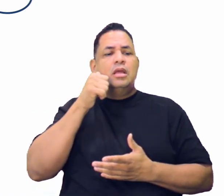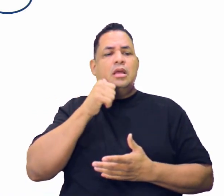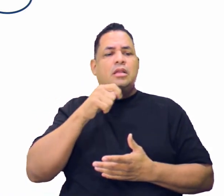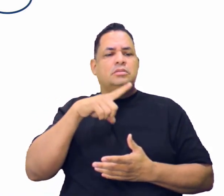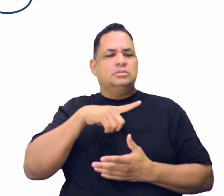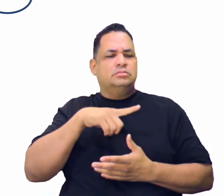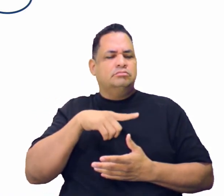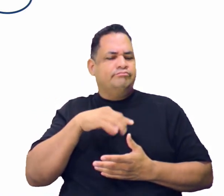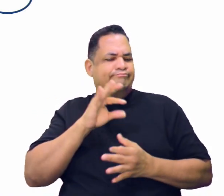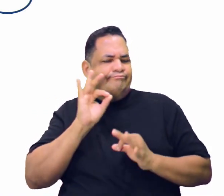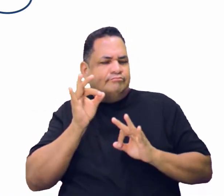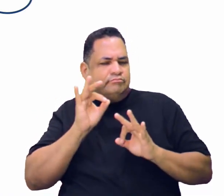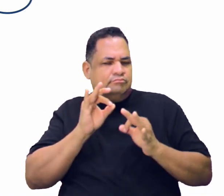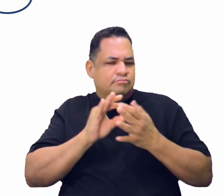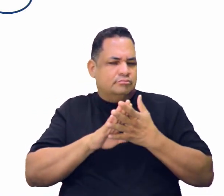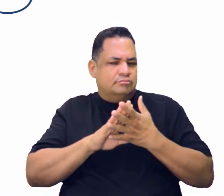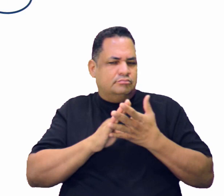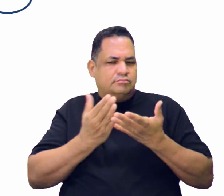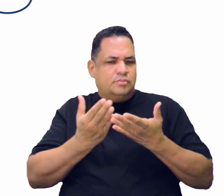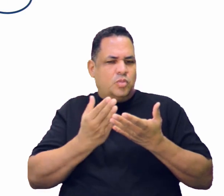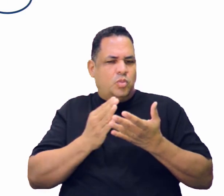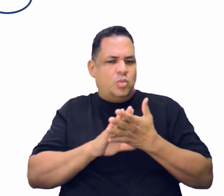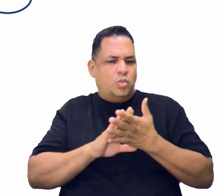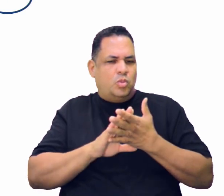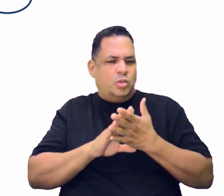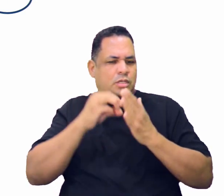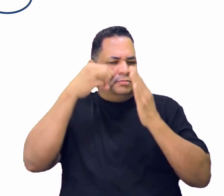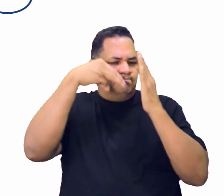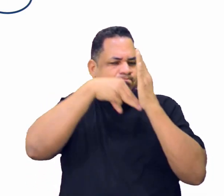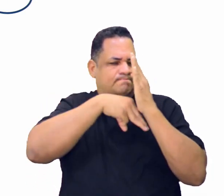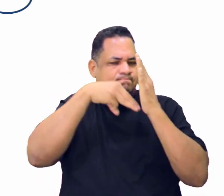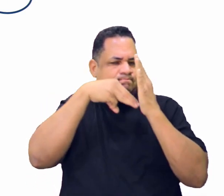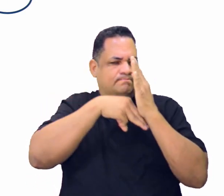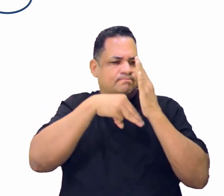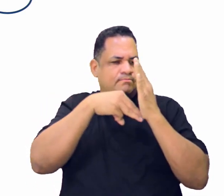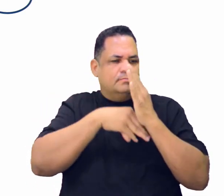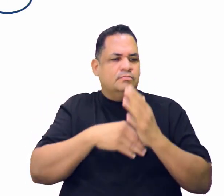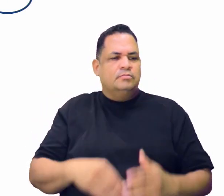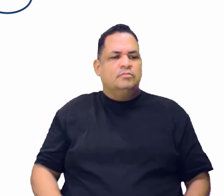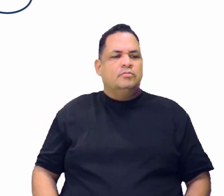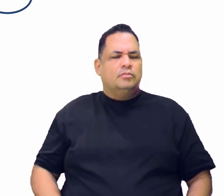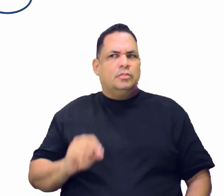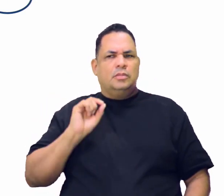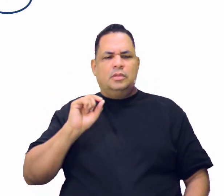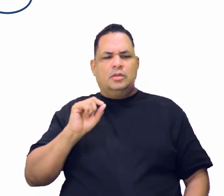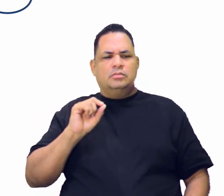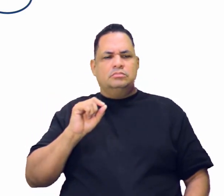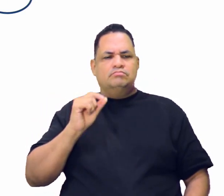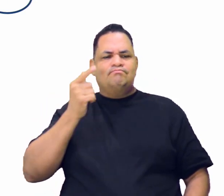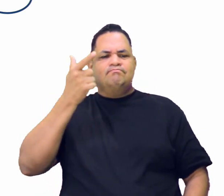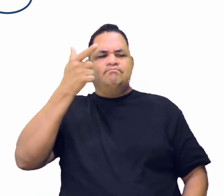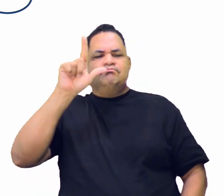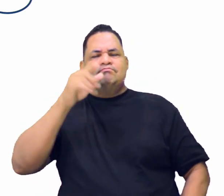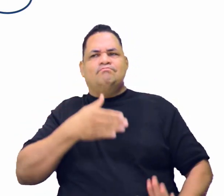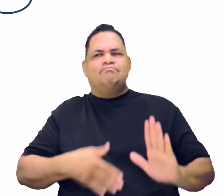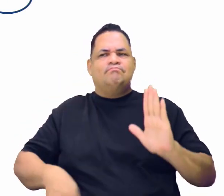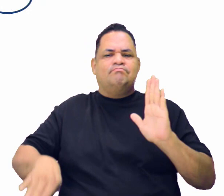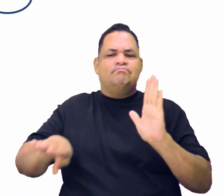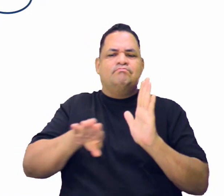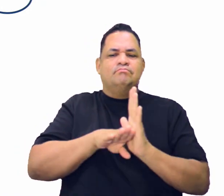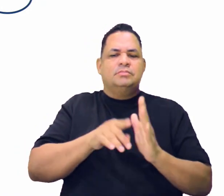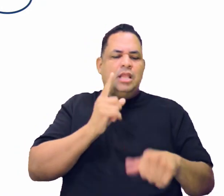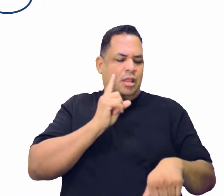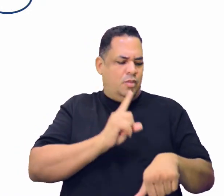de mistério? Tem mais aí? Temos sim, ó. que consegui chegar